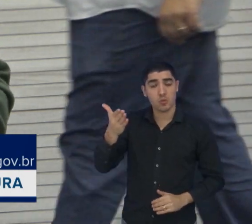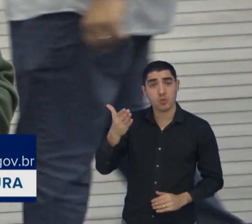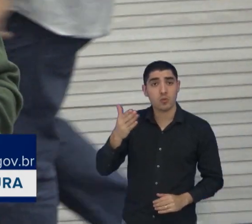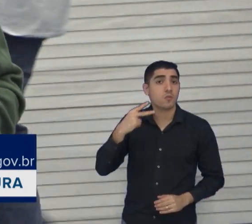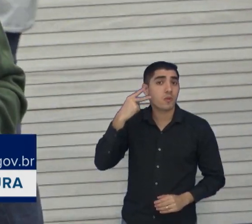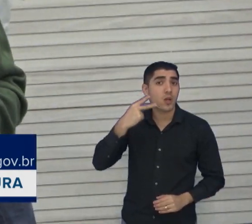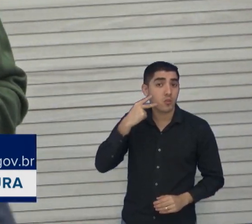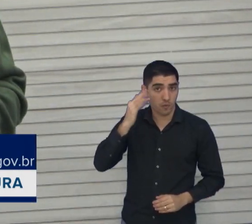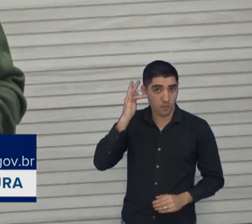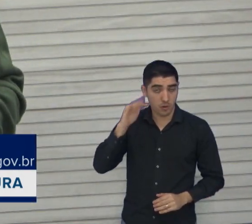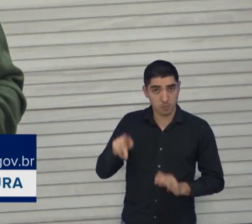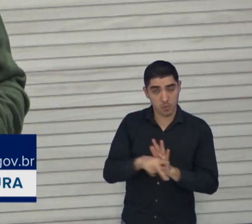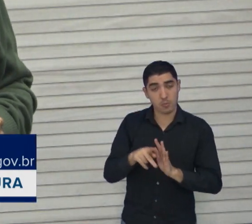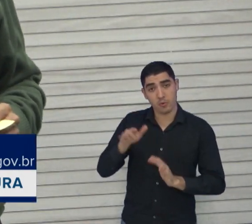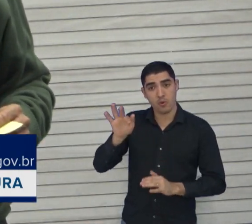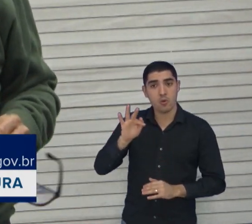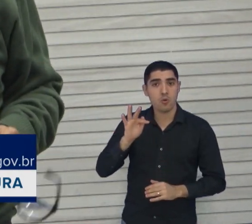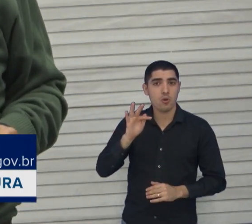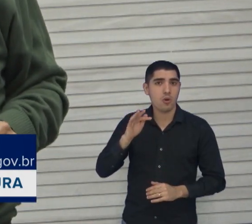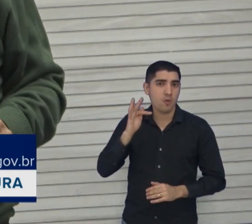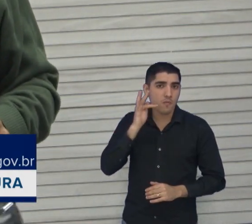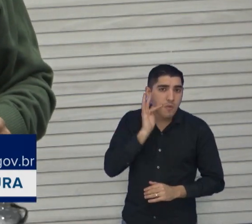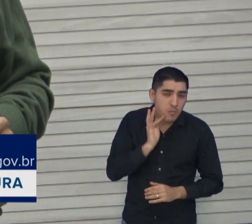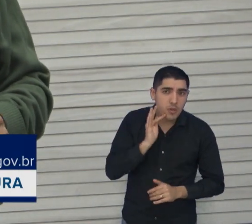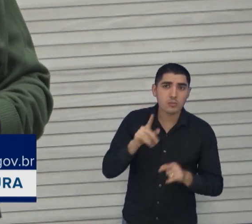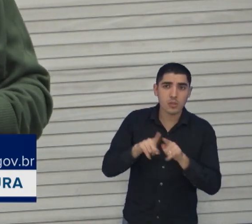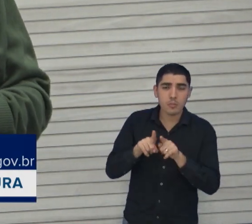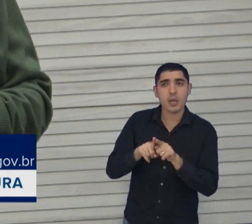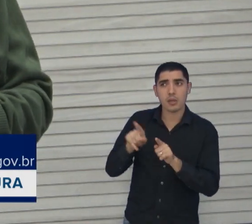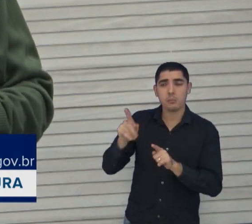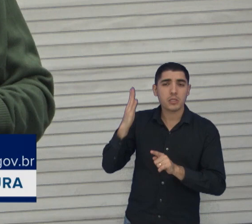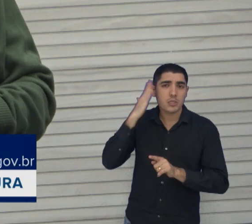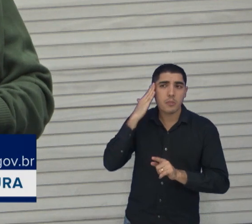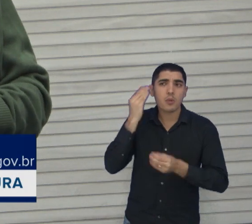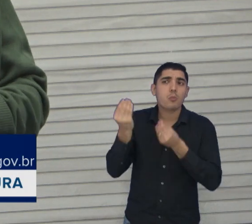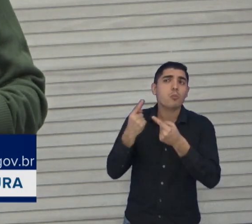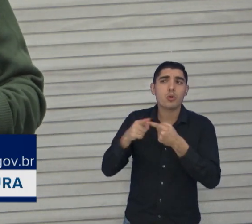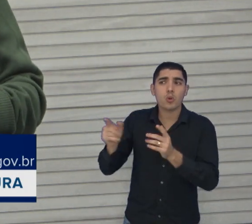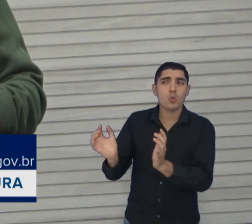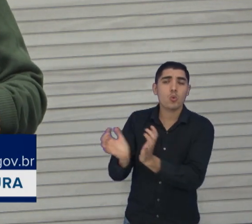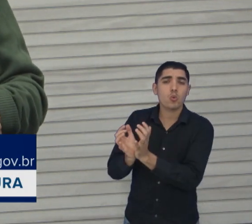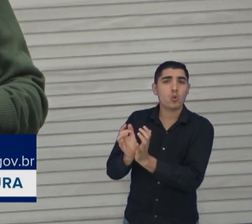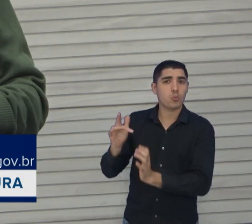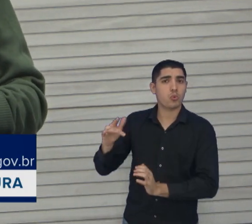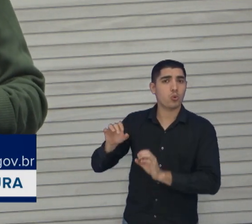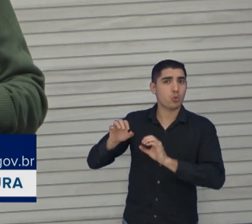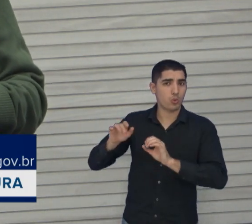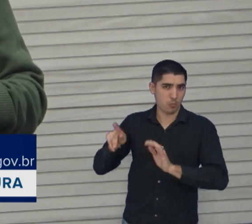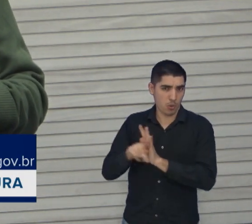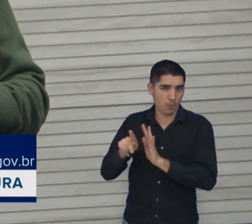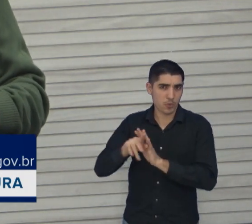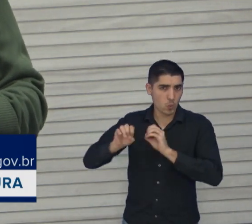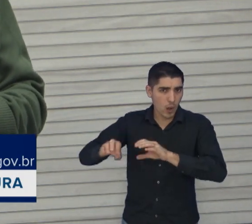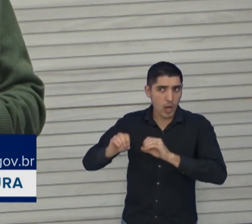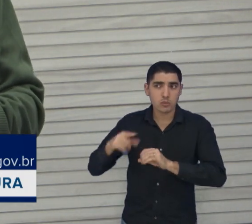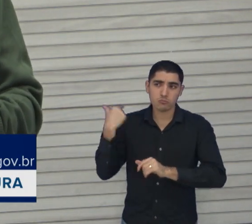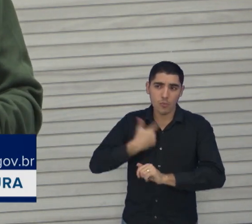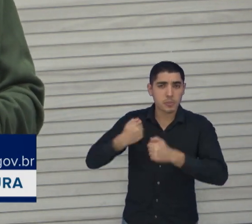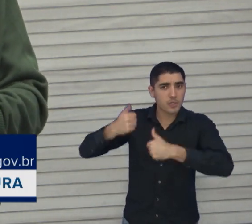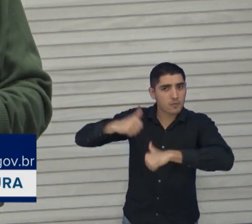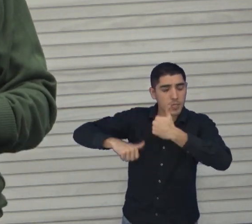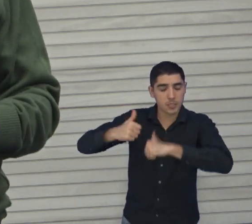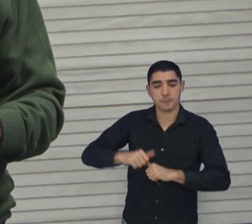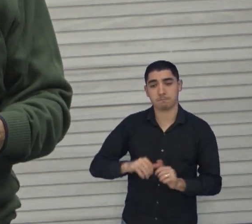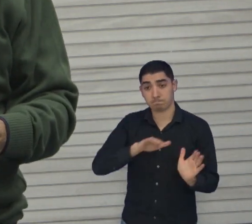de Educação possa esclarecer. A outra questão de ordem, senhor presidente, eu queria que o Beto colocasse aí na tela. Pode ser,